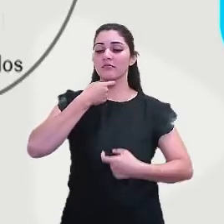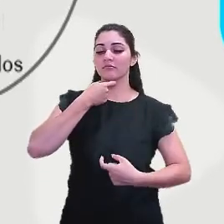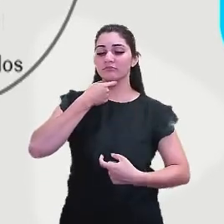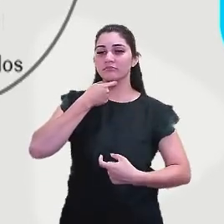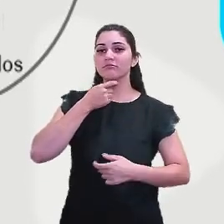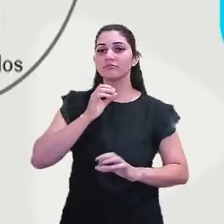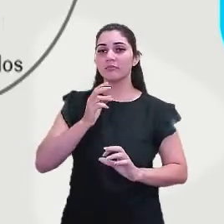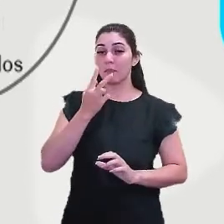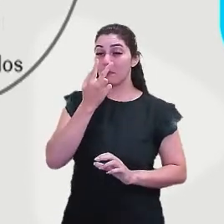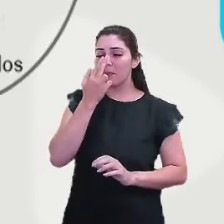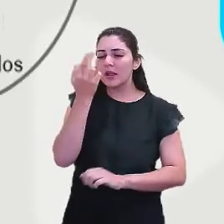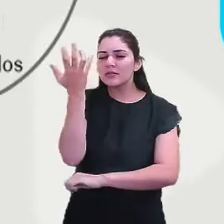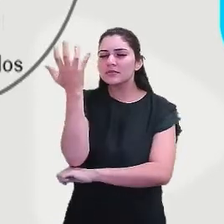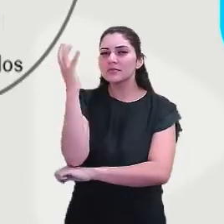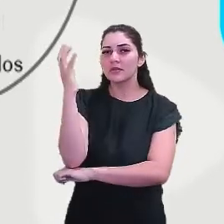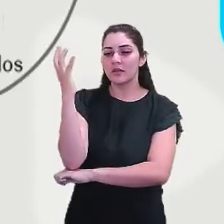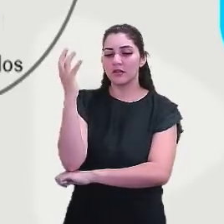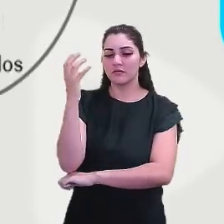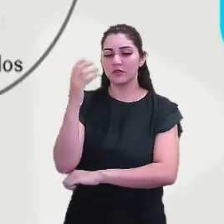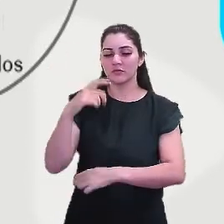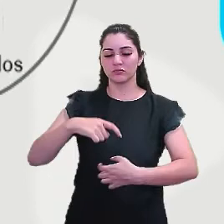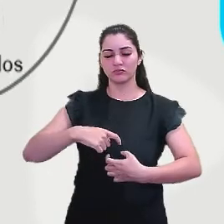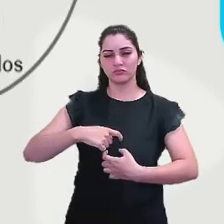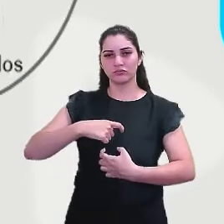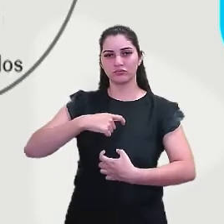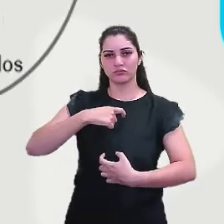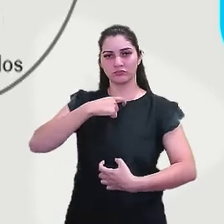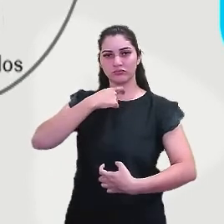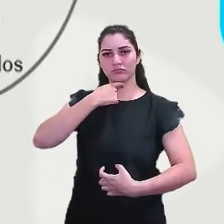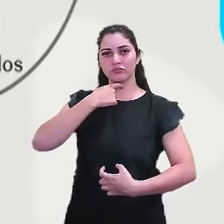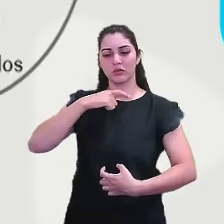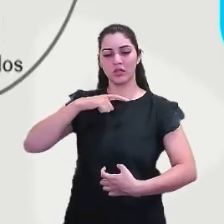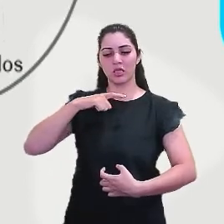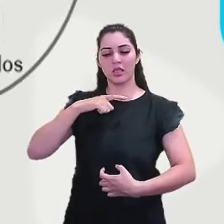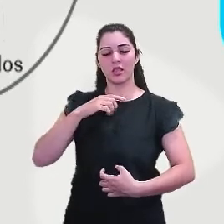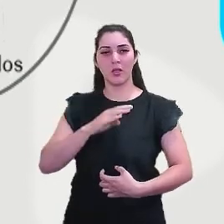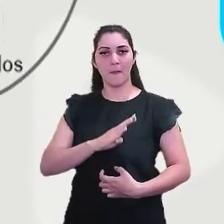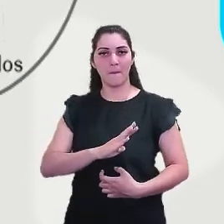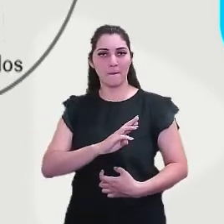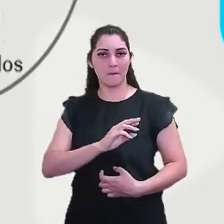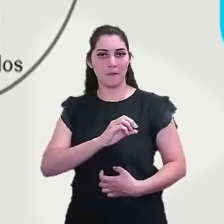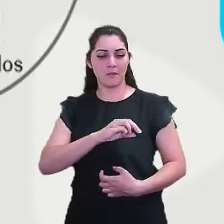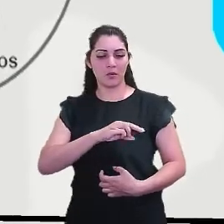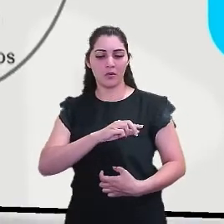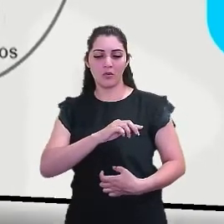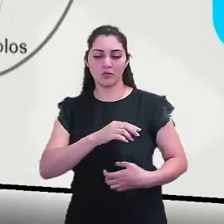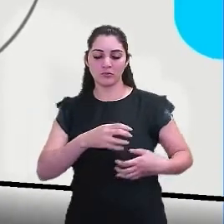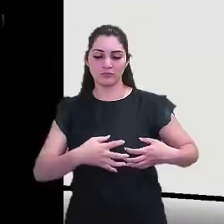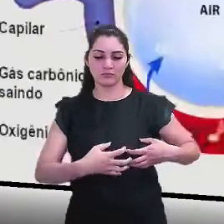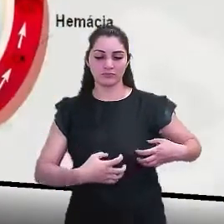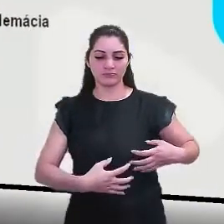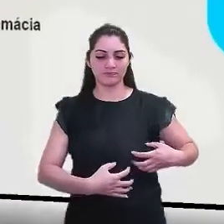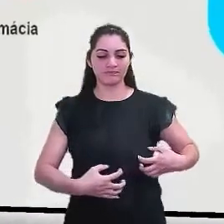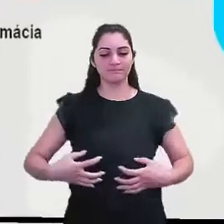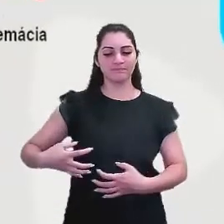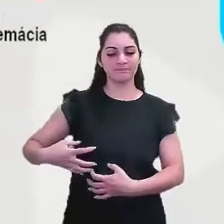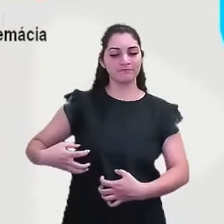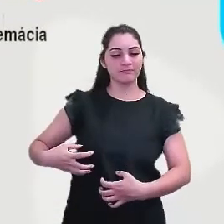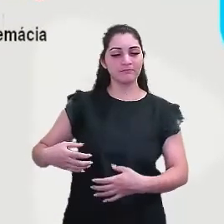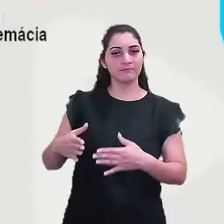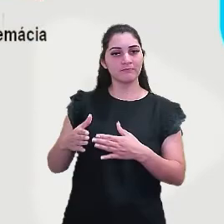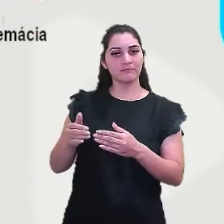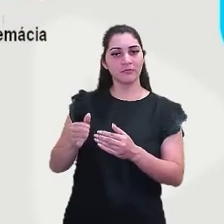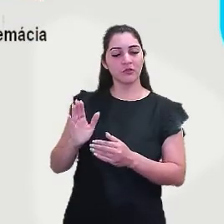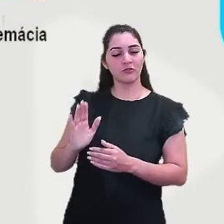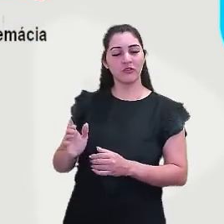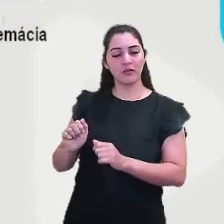Aí você vai subindo, daí sofre essa bifurcação, os brônquios e os bronquíolos. E aí, pedindo já para a produção deixar